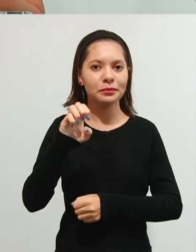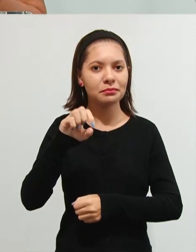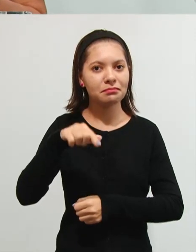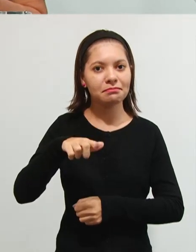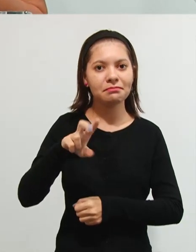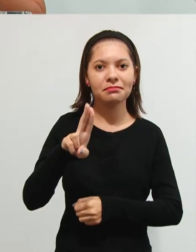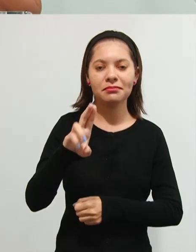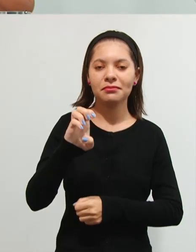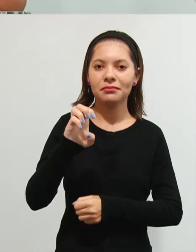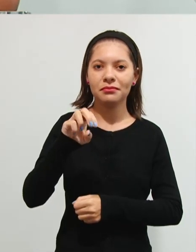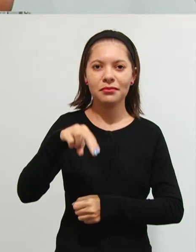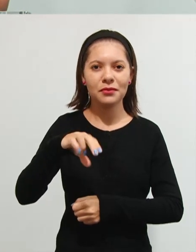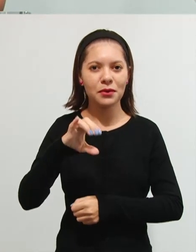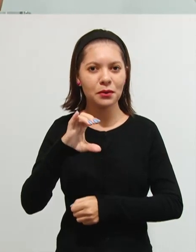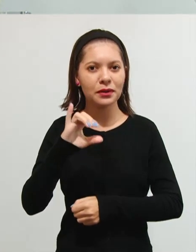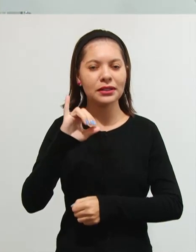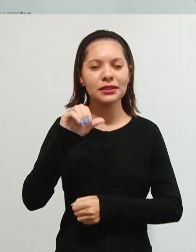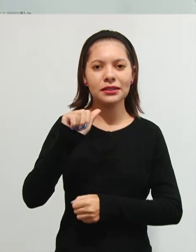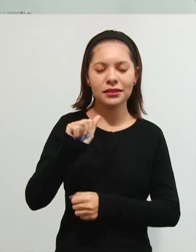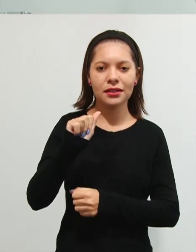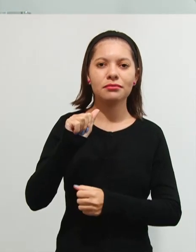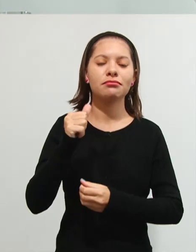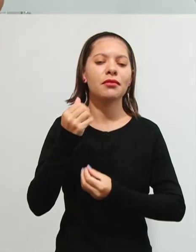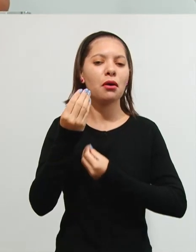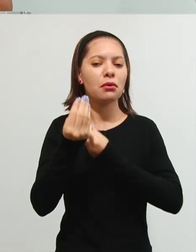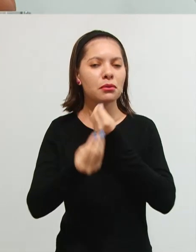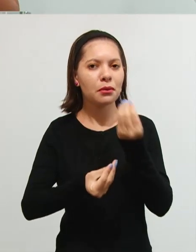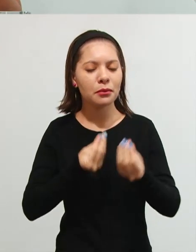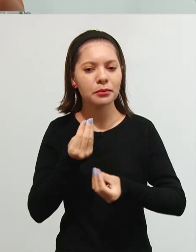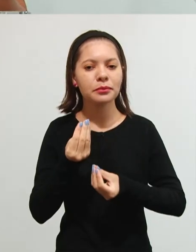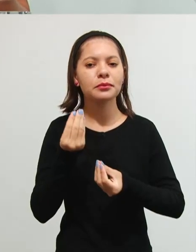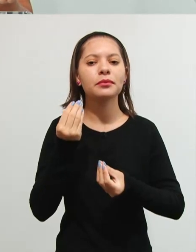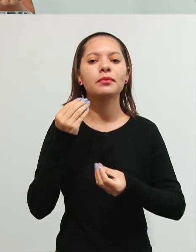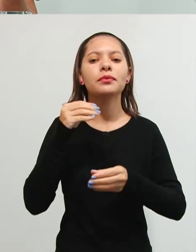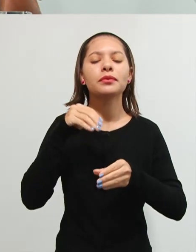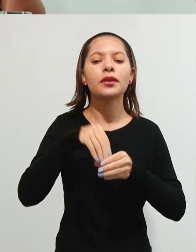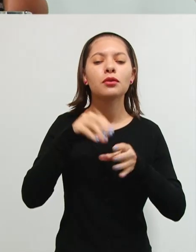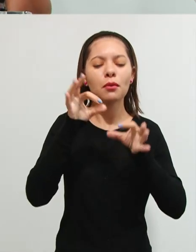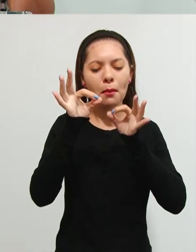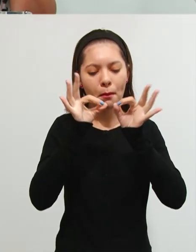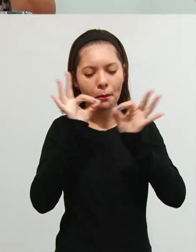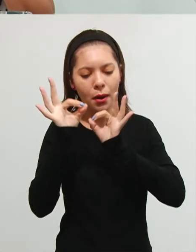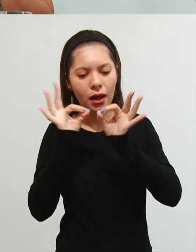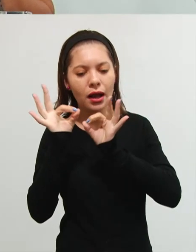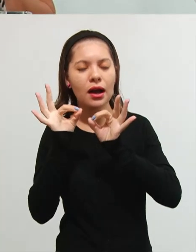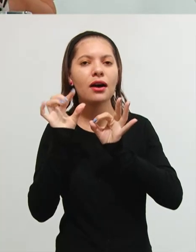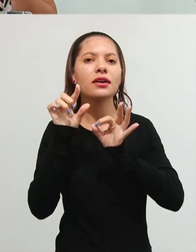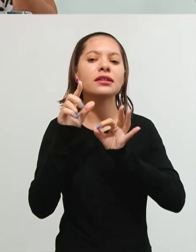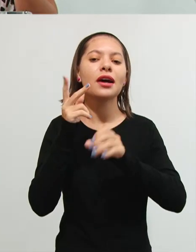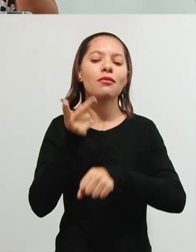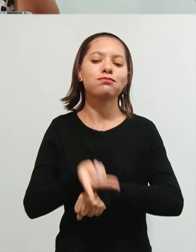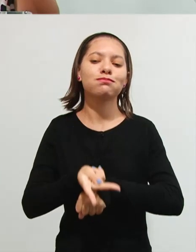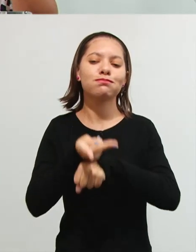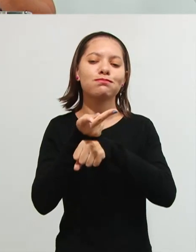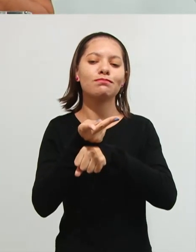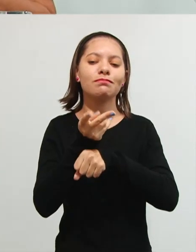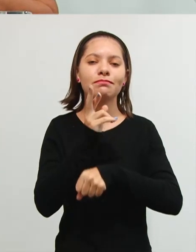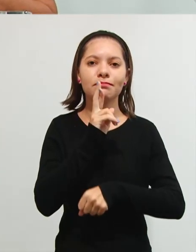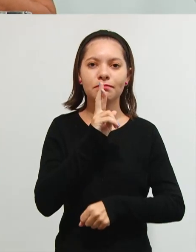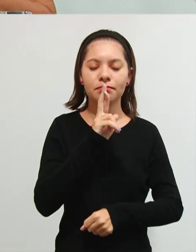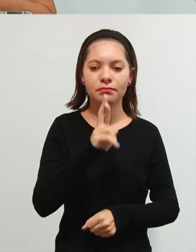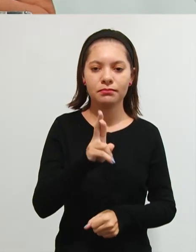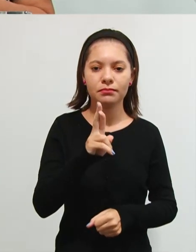essa consequência, se ela estiver norteada dentro daquilo que se foi planejado, você então recebe esse reforço